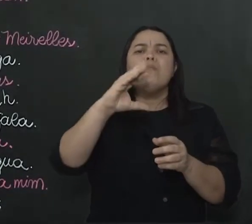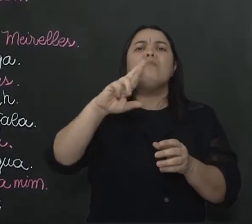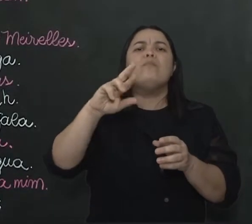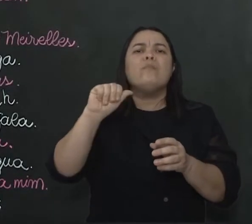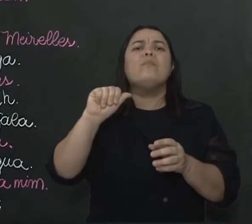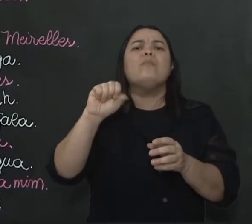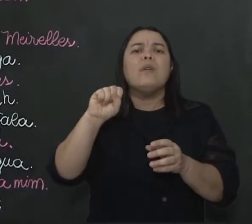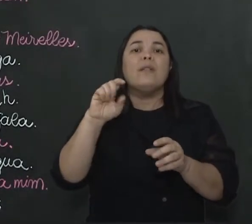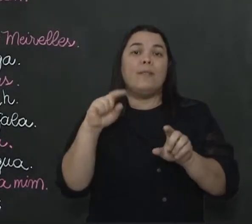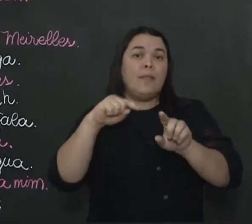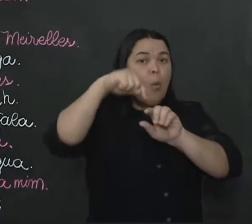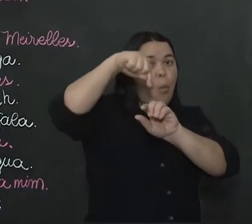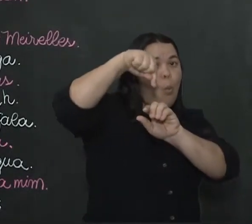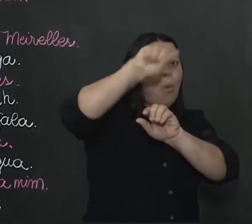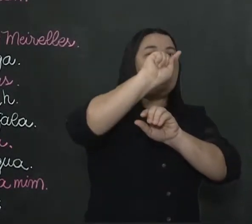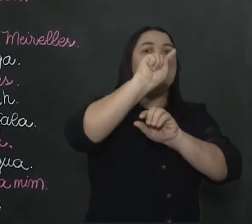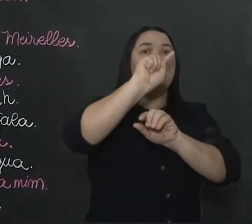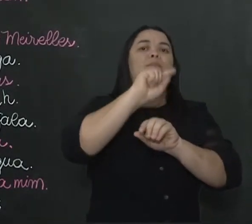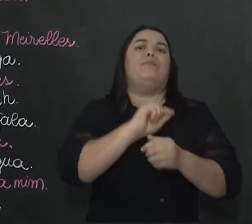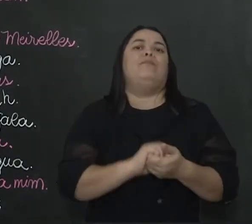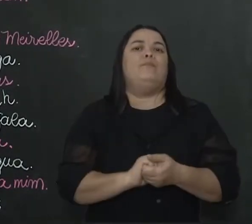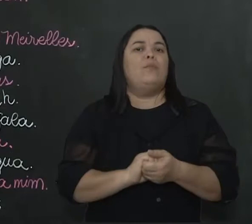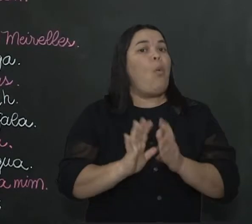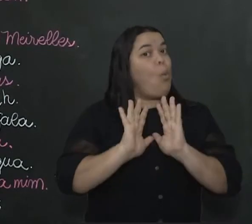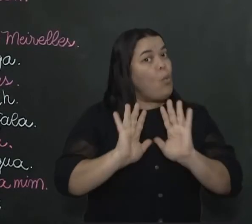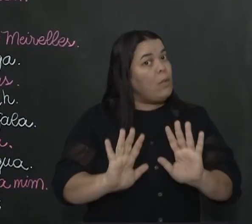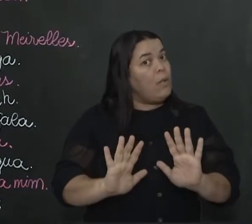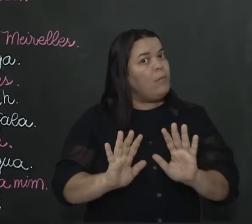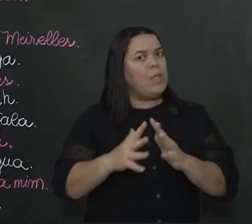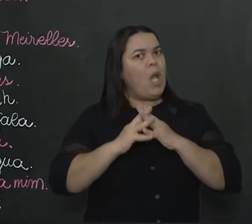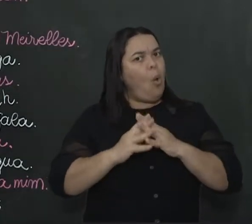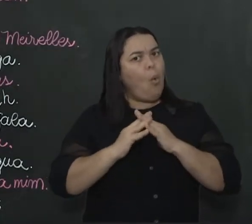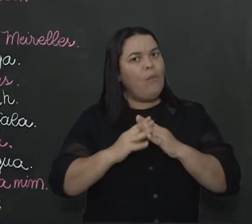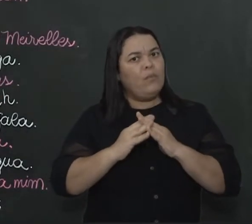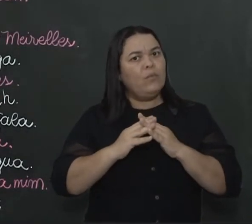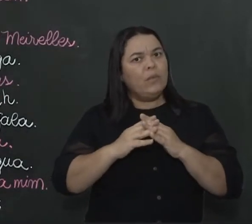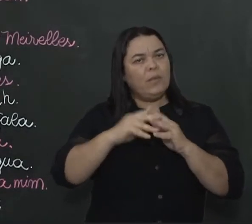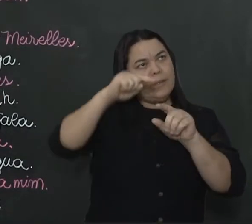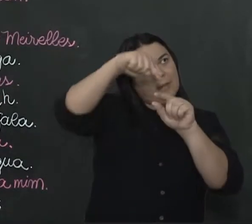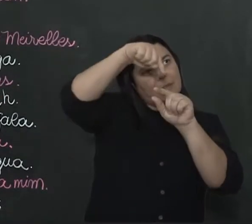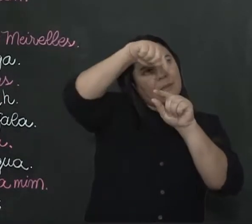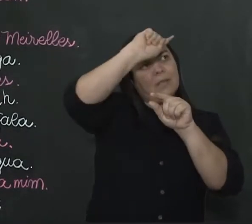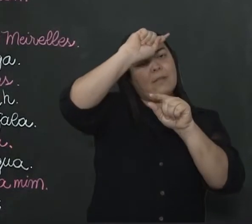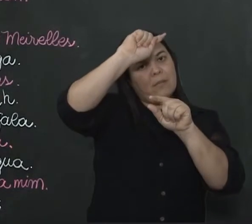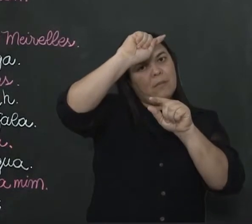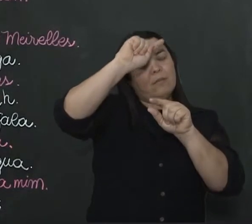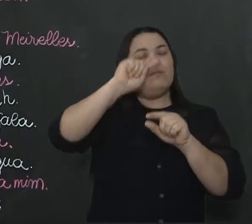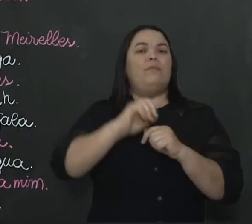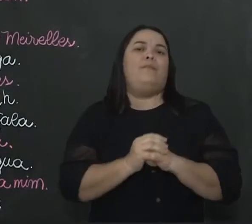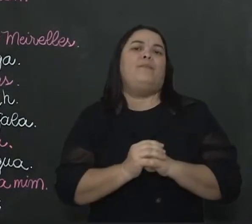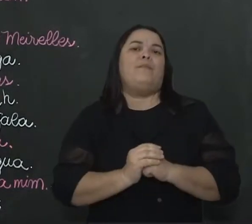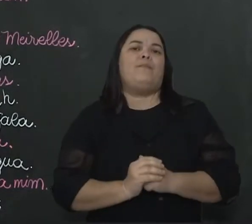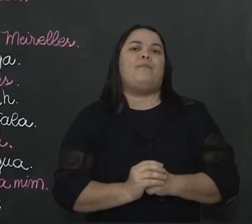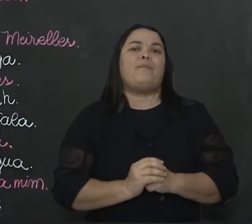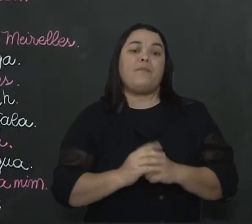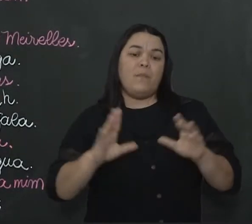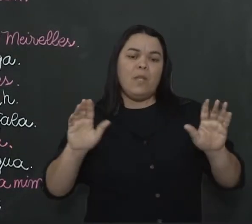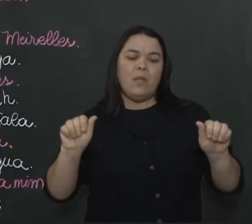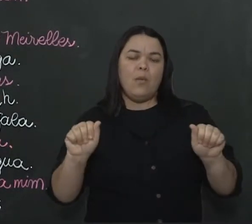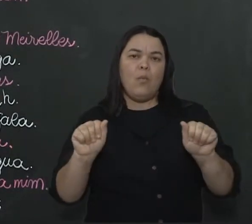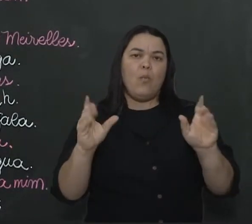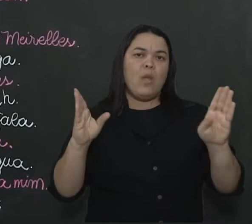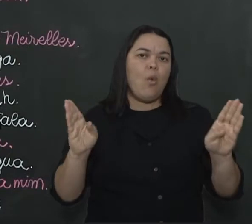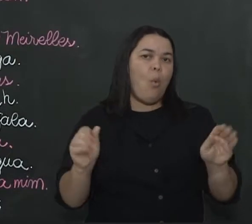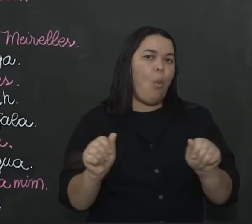né? Não vamos confundir, hein, galera? A gente chama isso de acento grave. E o encontro,